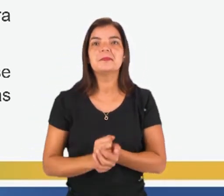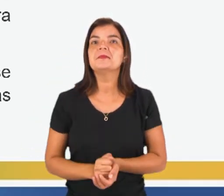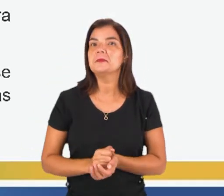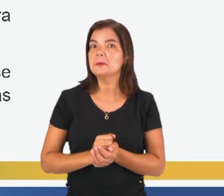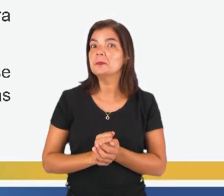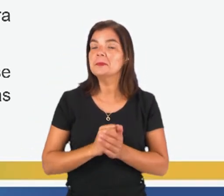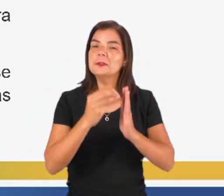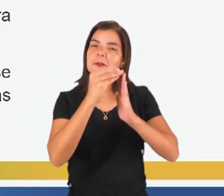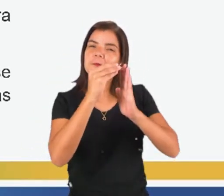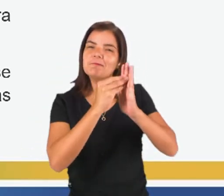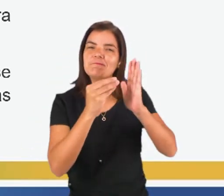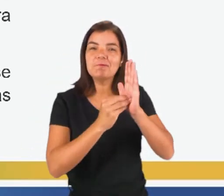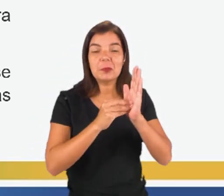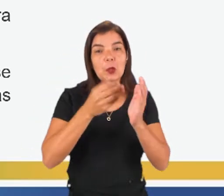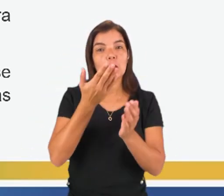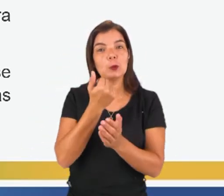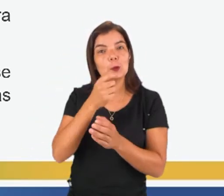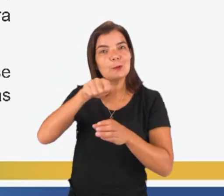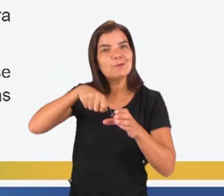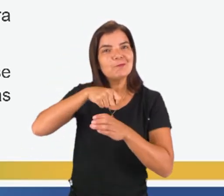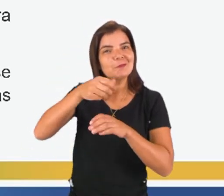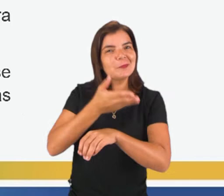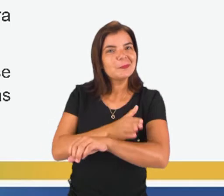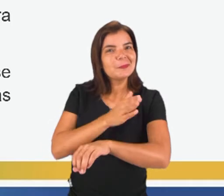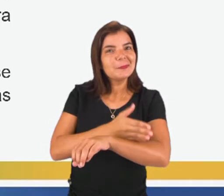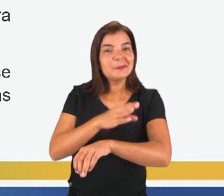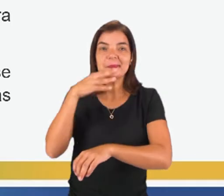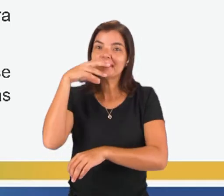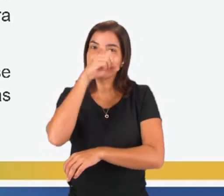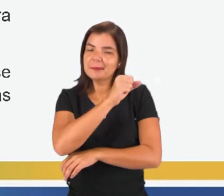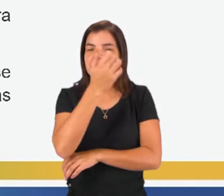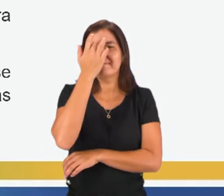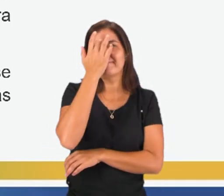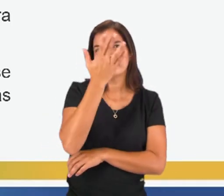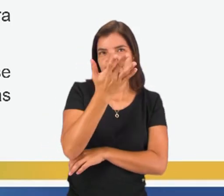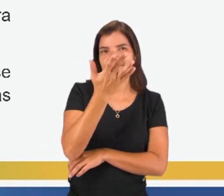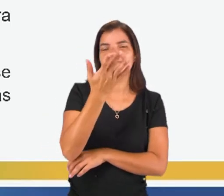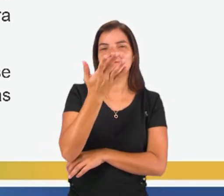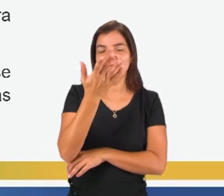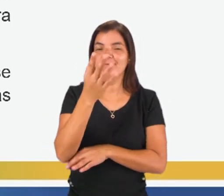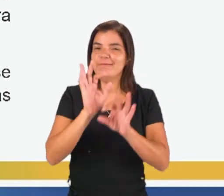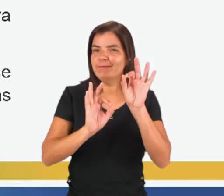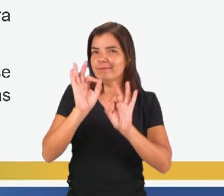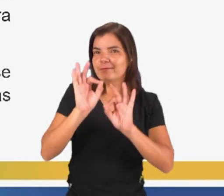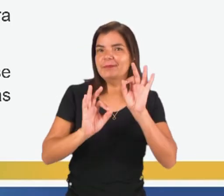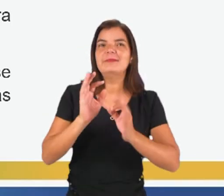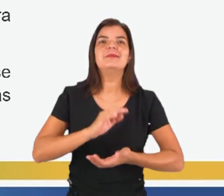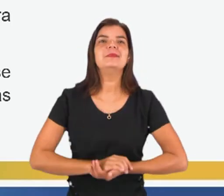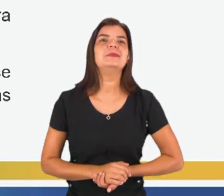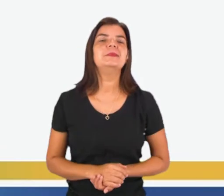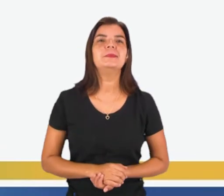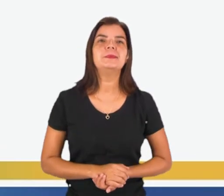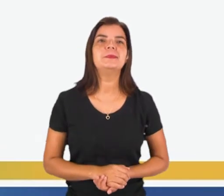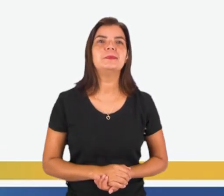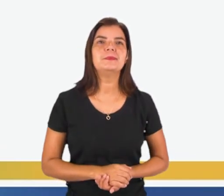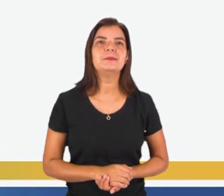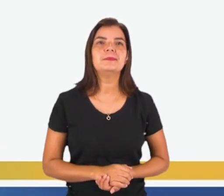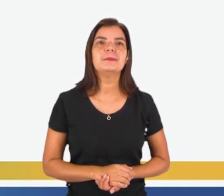Brasil e muitas receitas natalinas práticas, rápidas e fáceis de preparar.